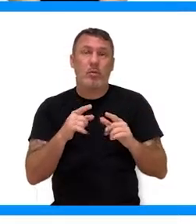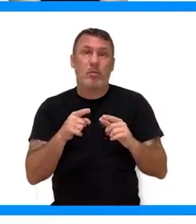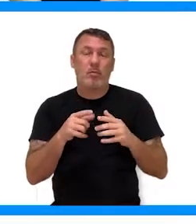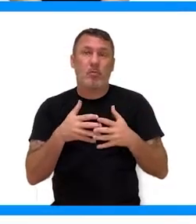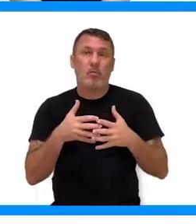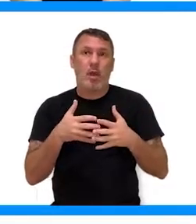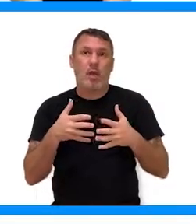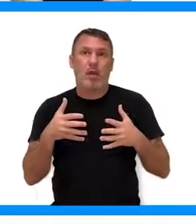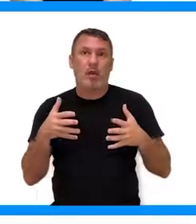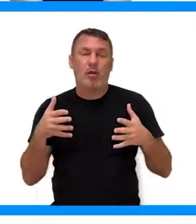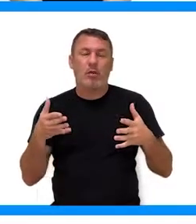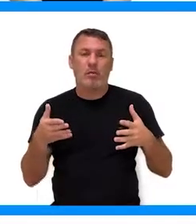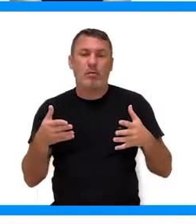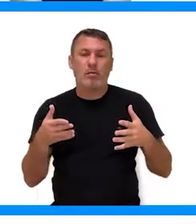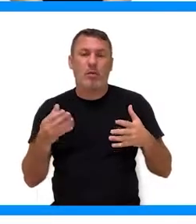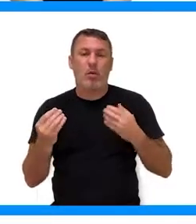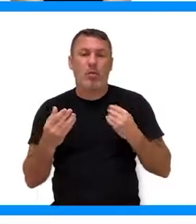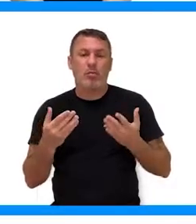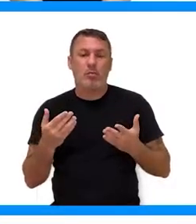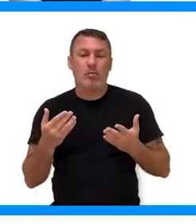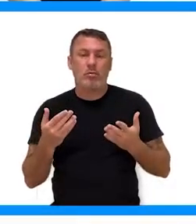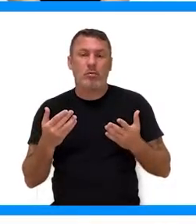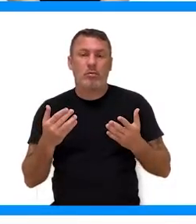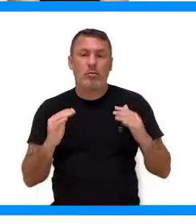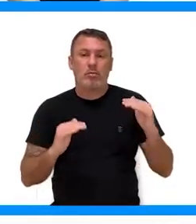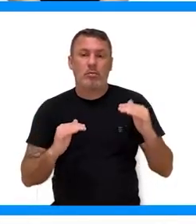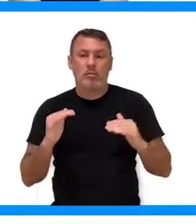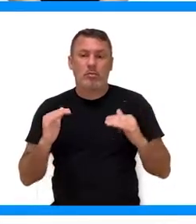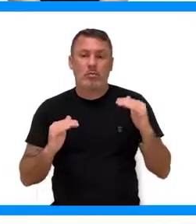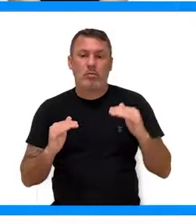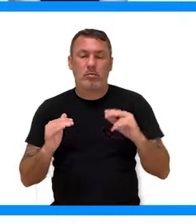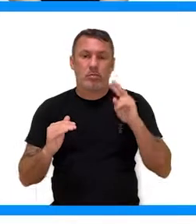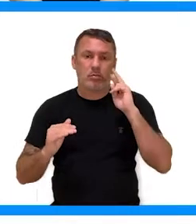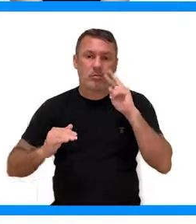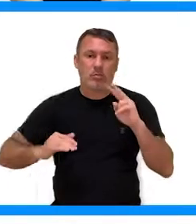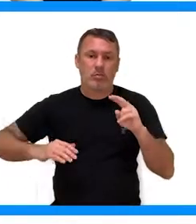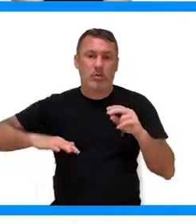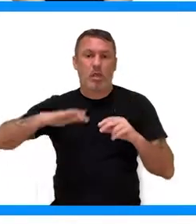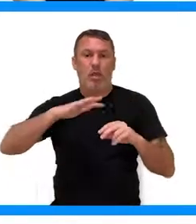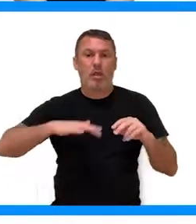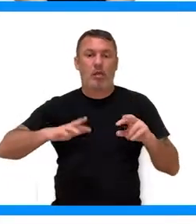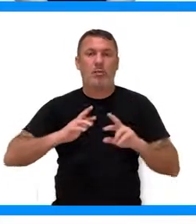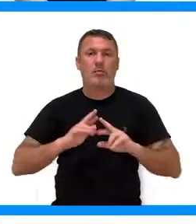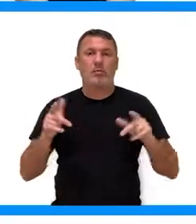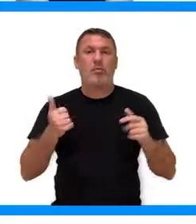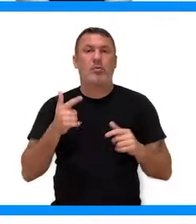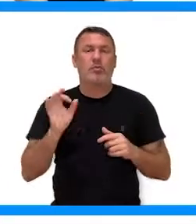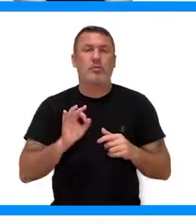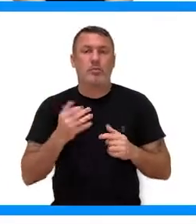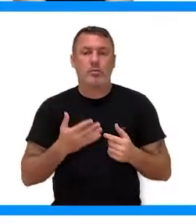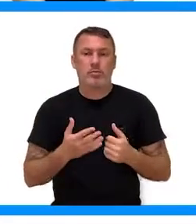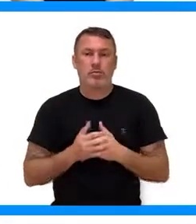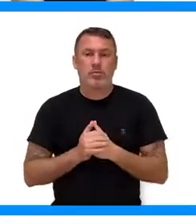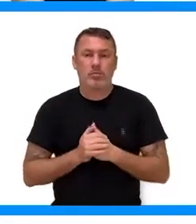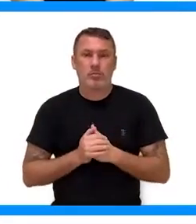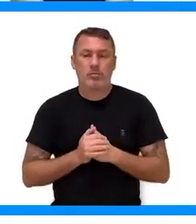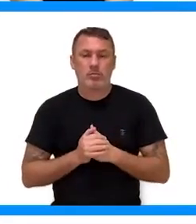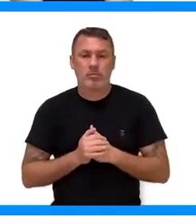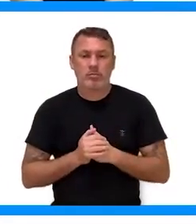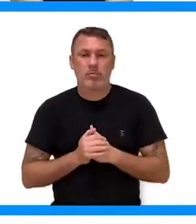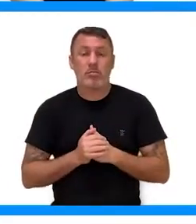Gente, 80% dos estabelecimentos estão aí com representativo de área de